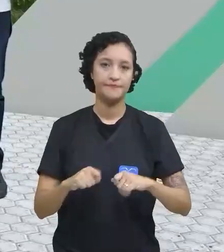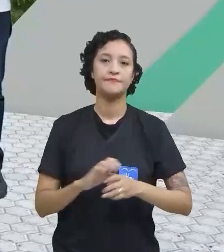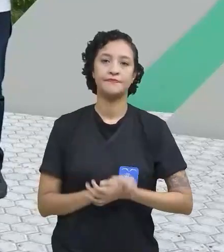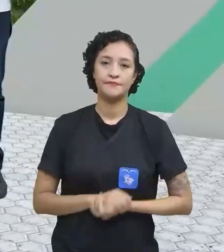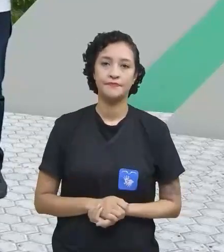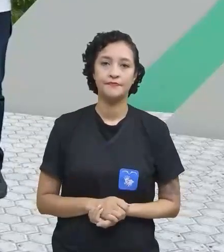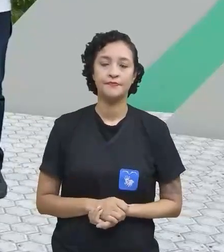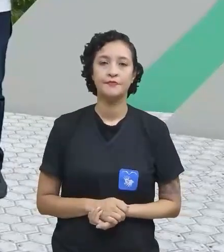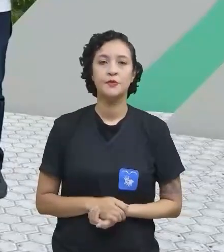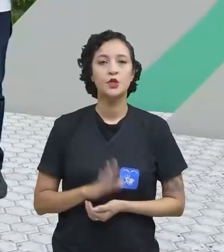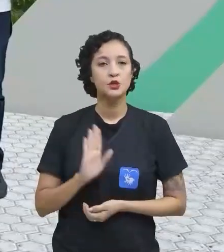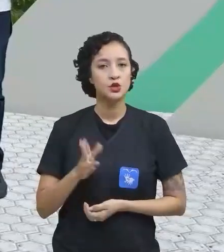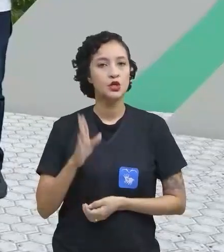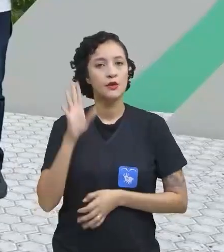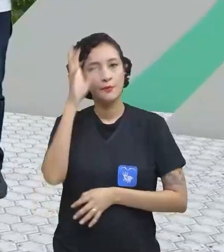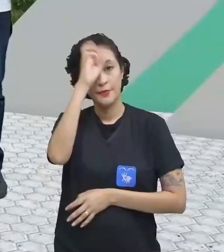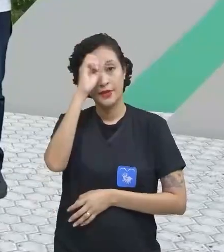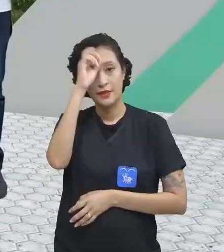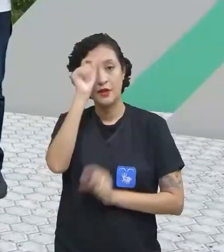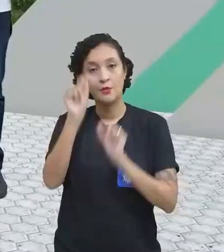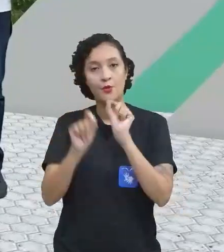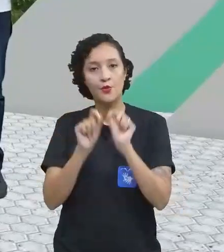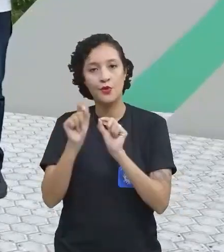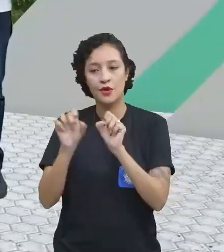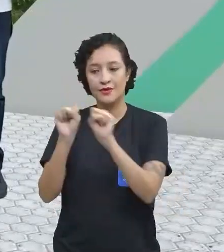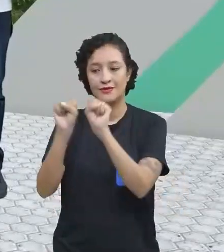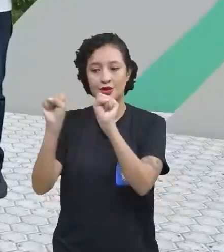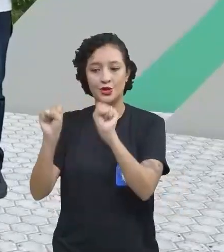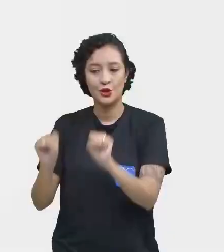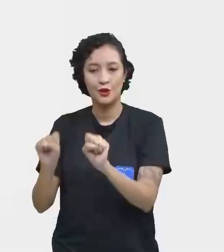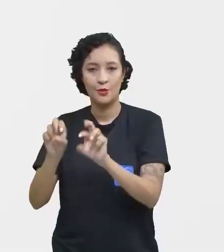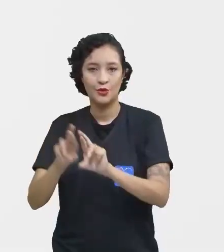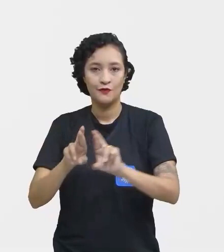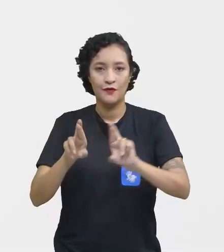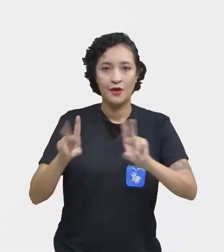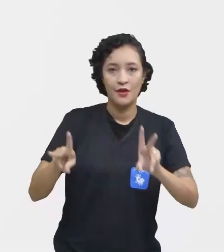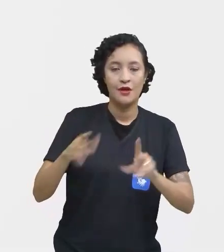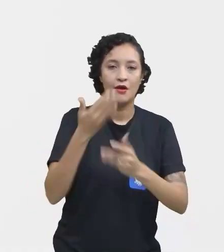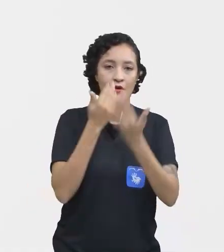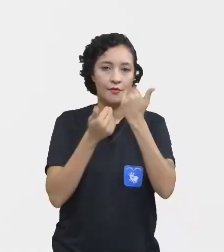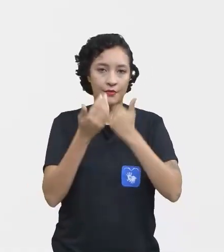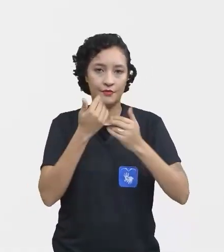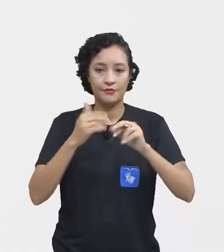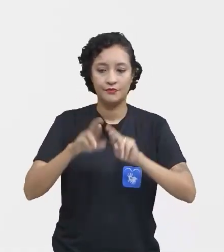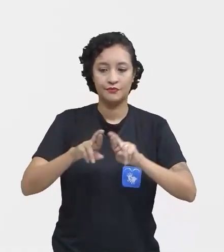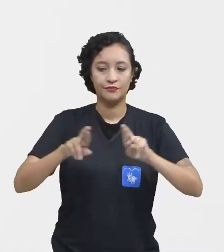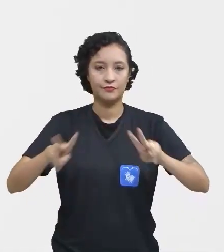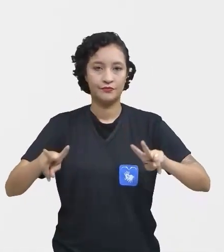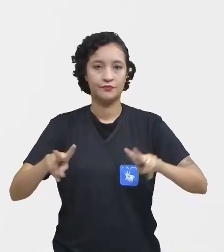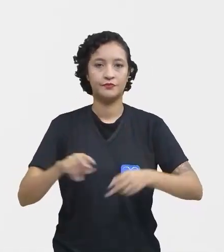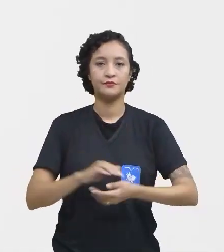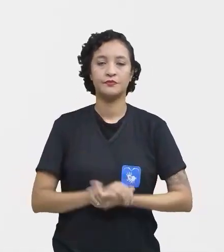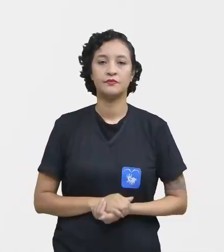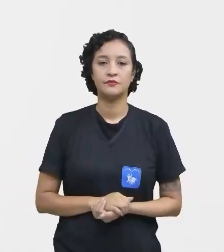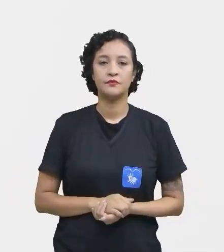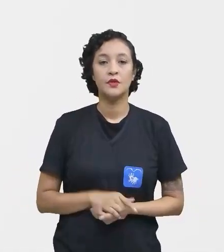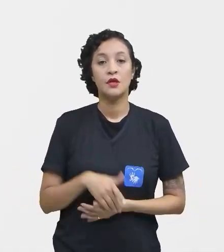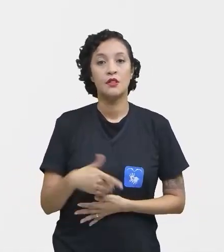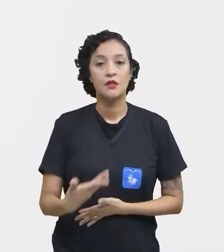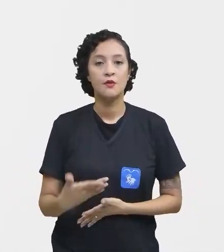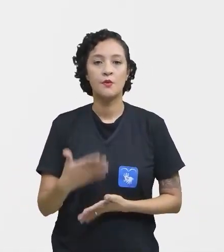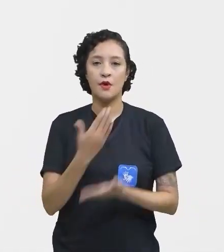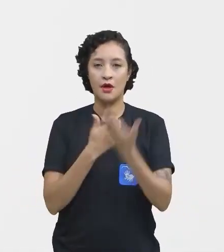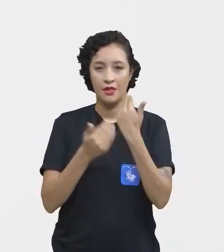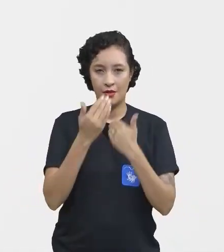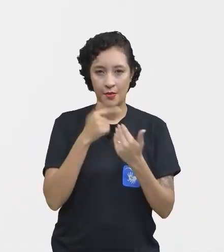vimos, ecossistemas diferentes, alimentações diferentes. Então, essas alimentações